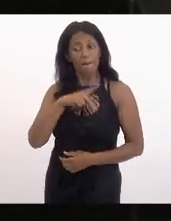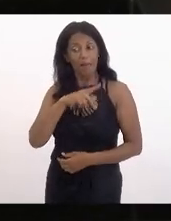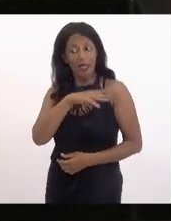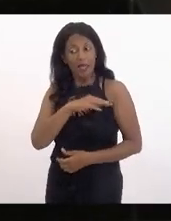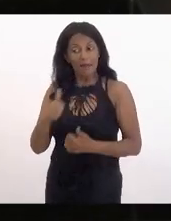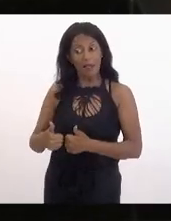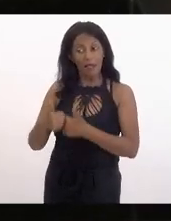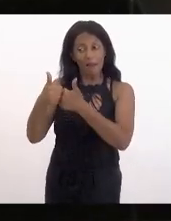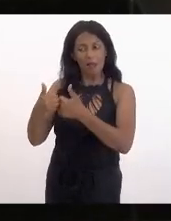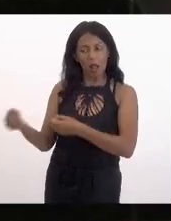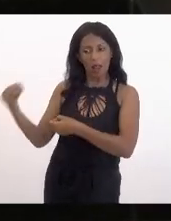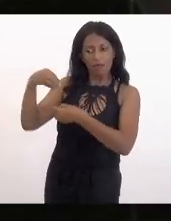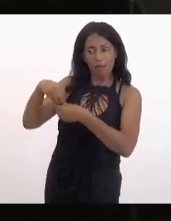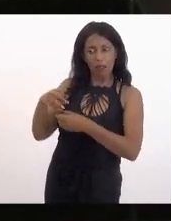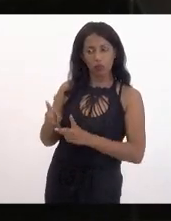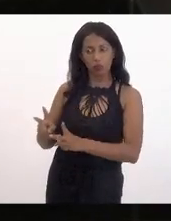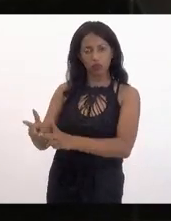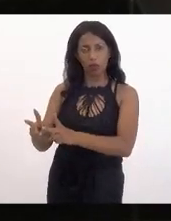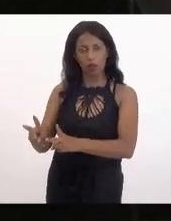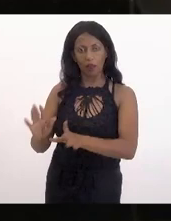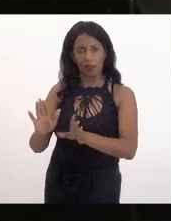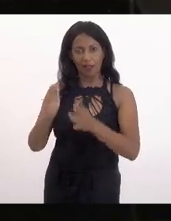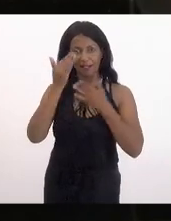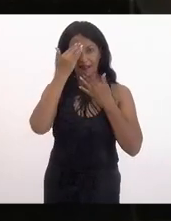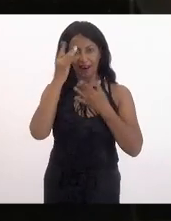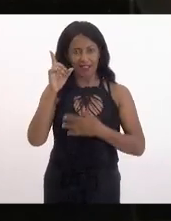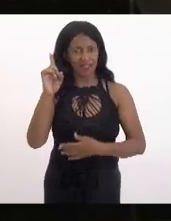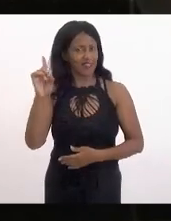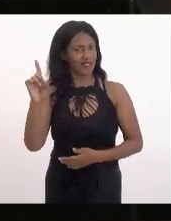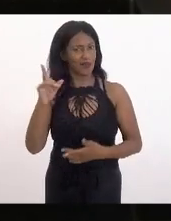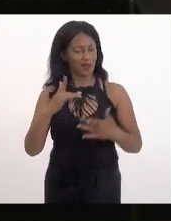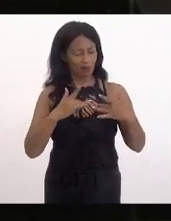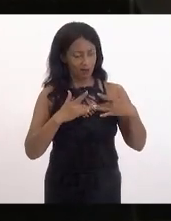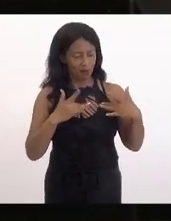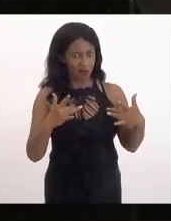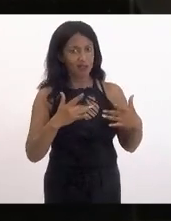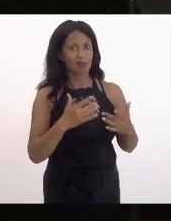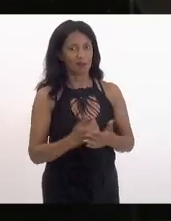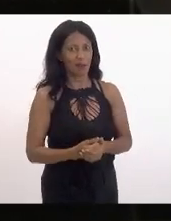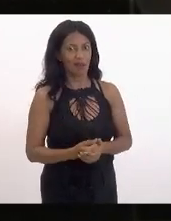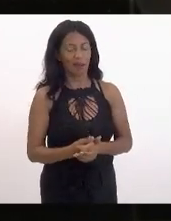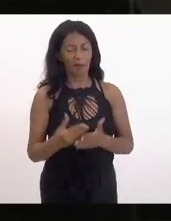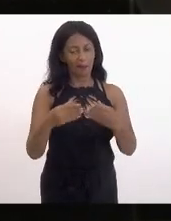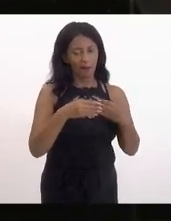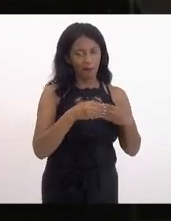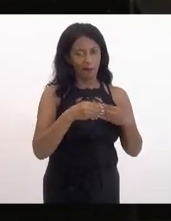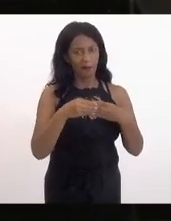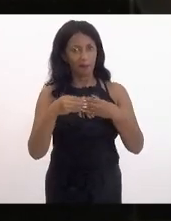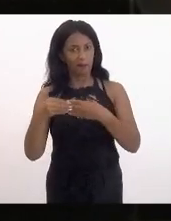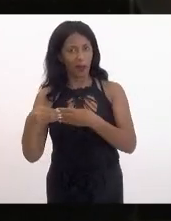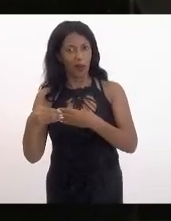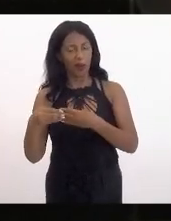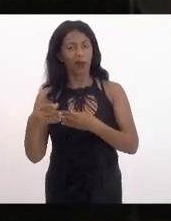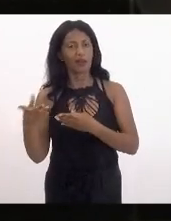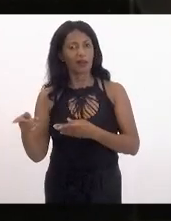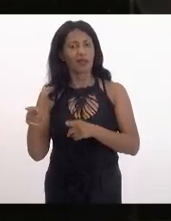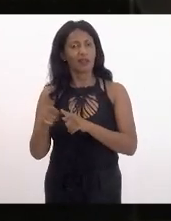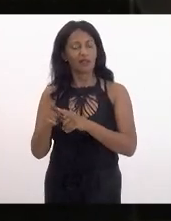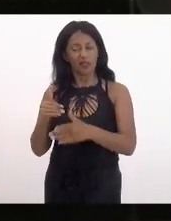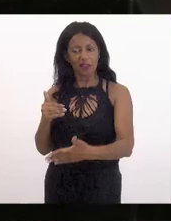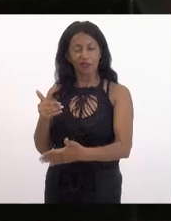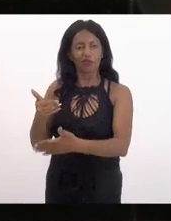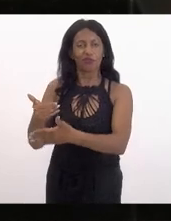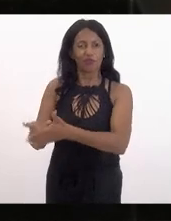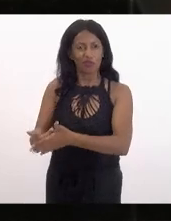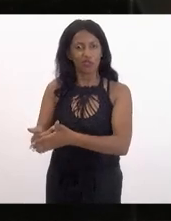PM que lá é interna do graças a Deus ela com muita sensibilidade me conduziu para a polícia militar e fez eu